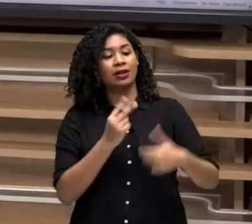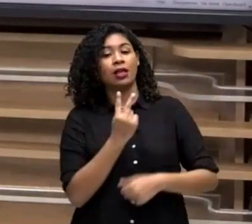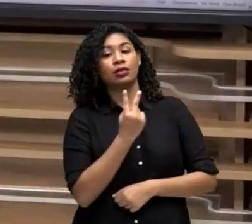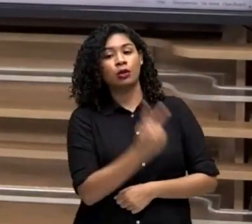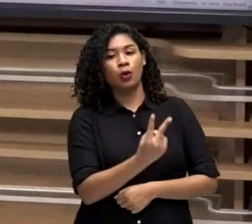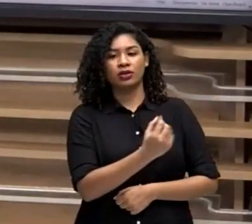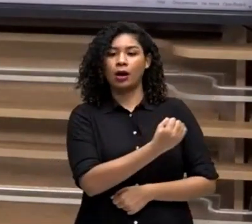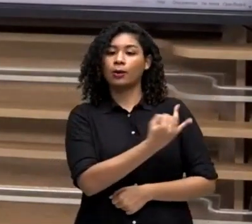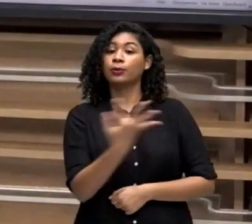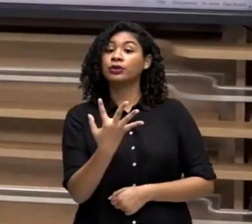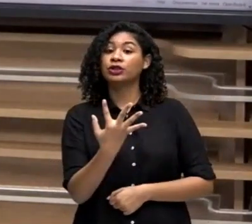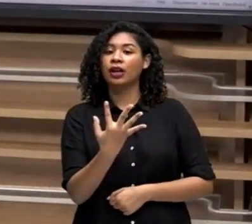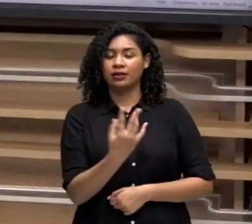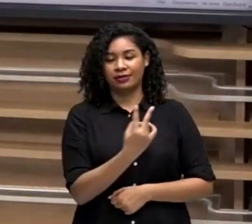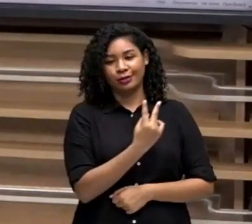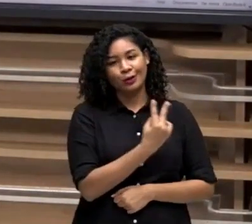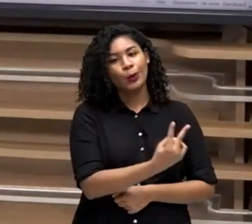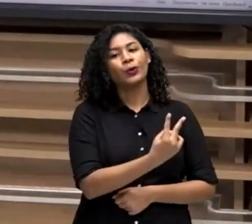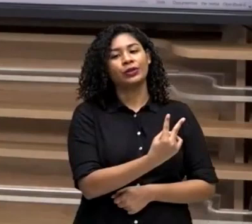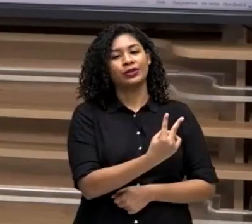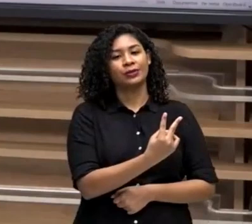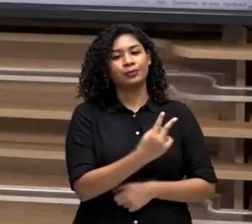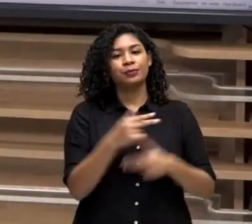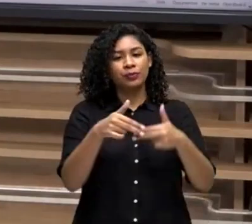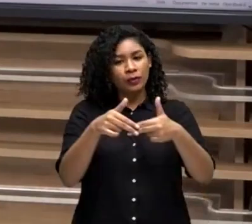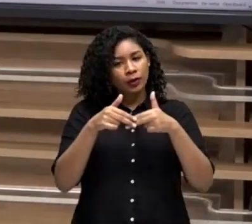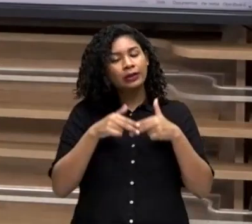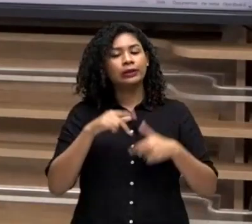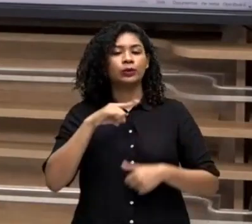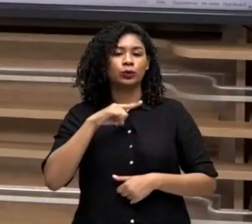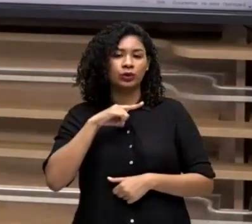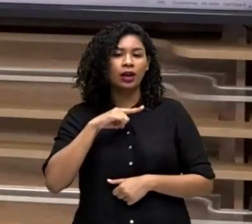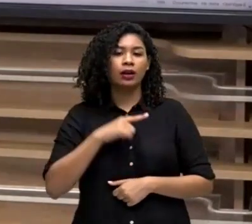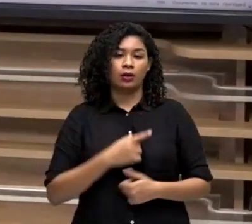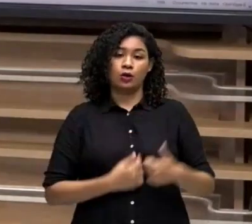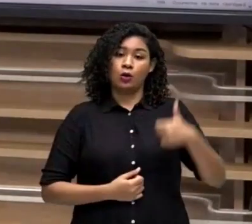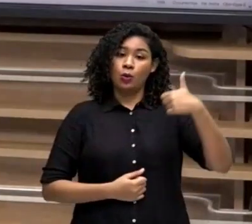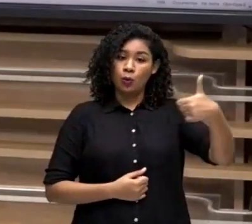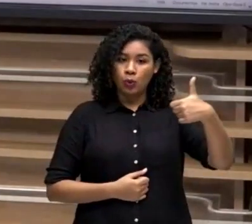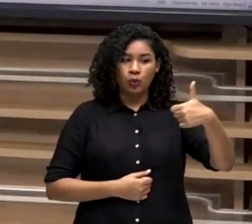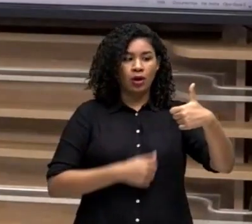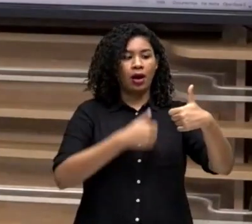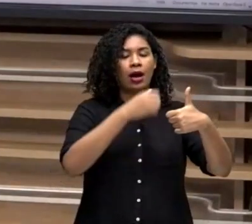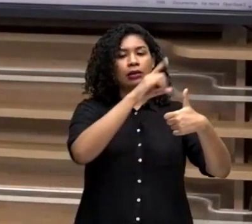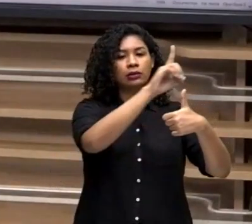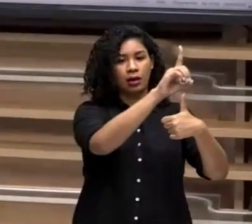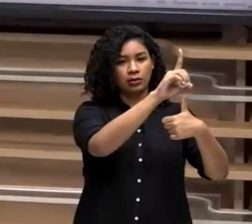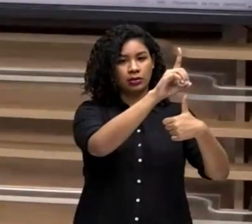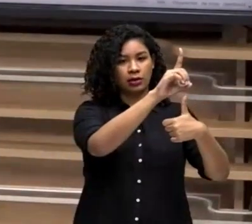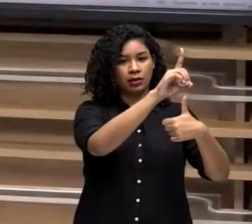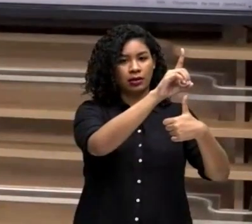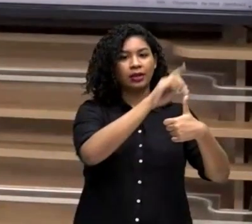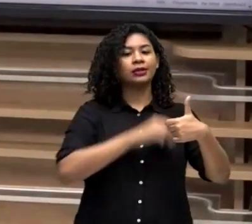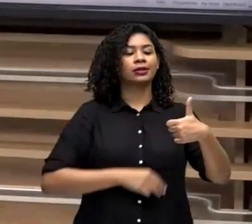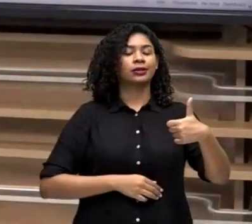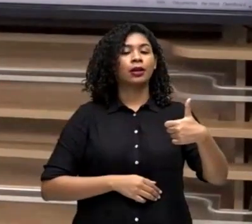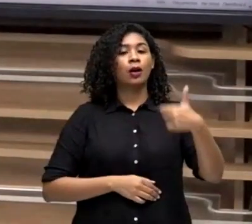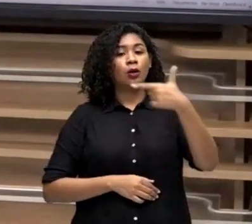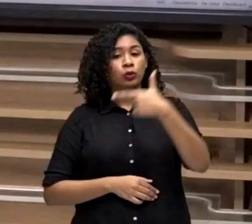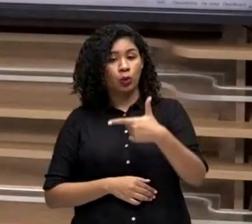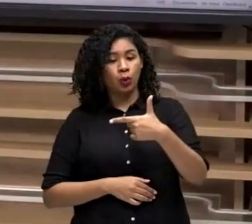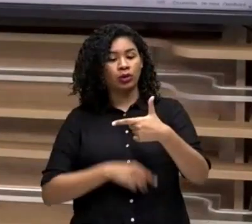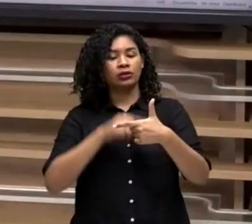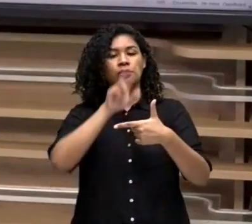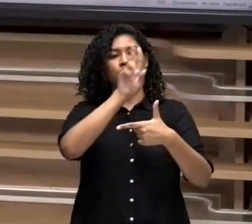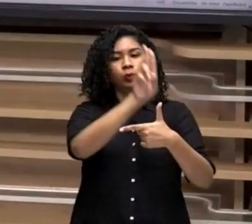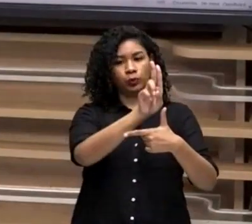que o 1 está colocado na ordem das dezenas e o 12 está colocado na ordem das unidades.